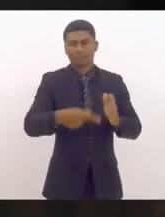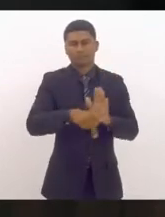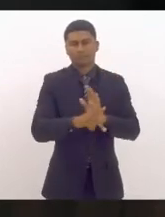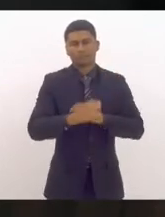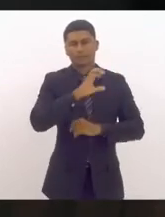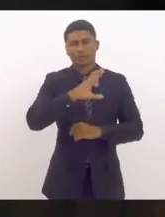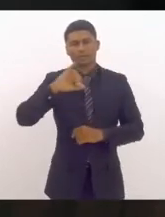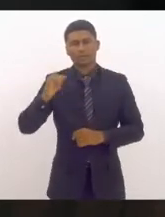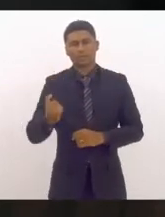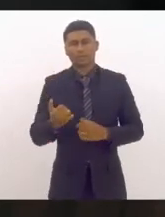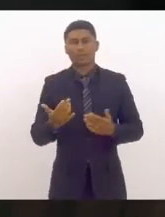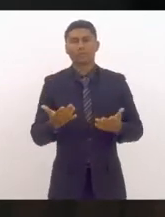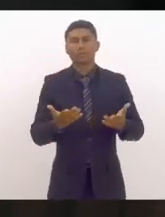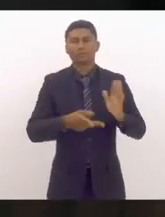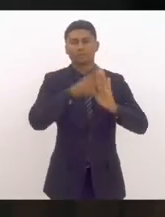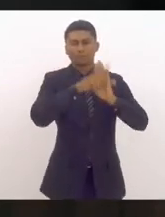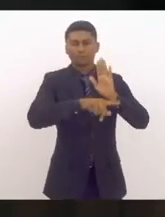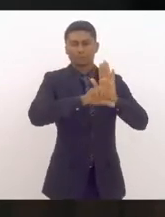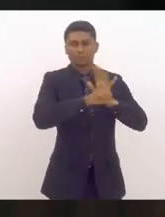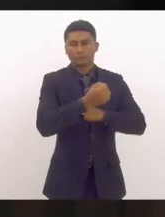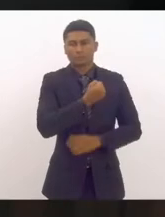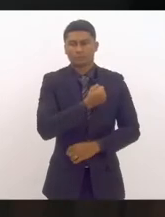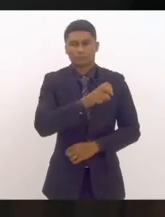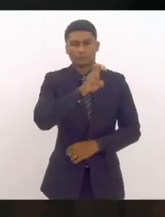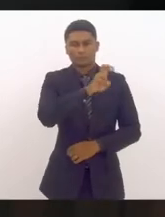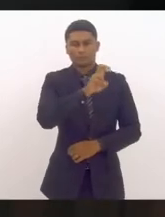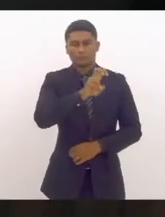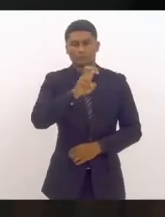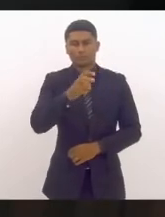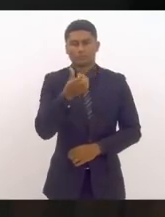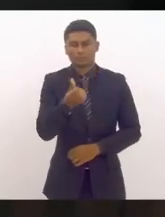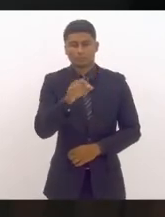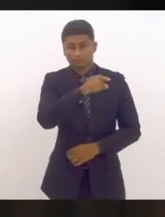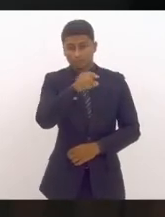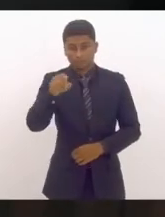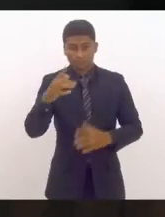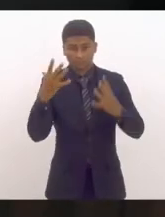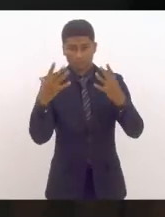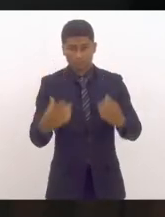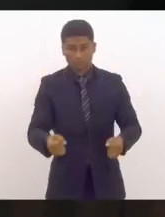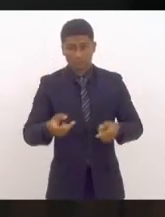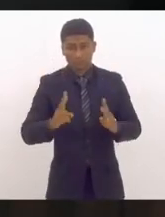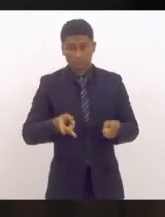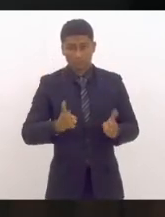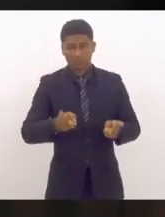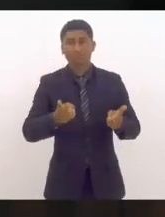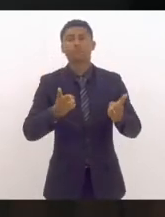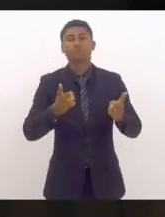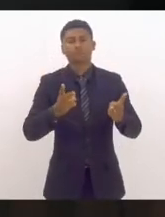em relação ao projeto de lei número 5556. Se os que aprovam, permaneçam como estão.